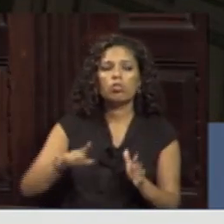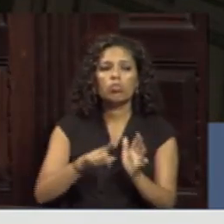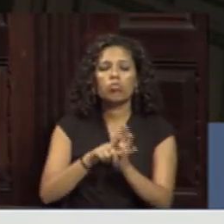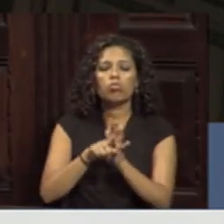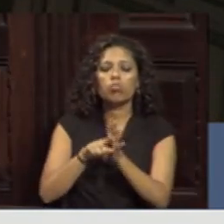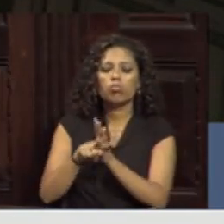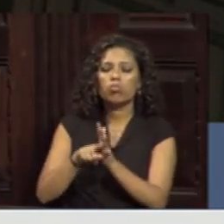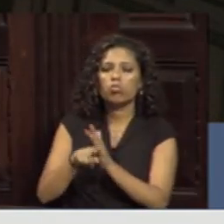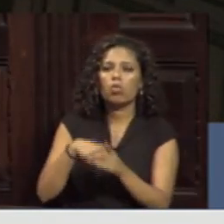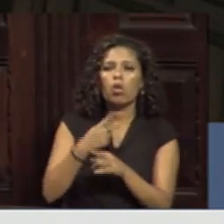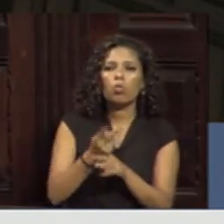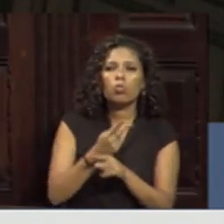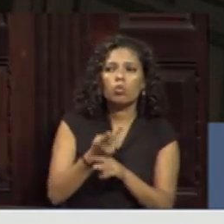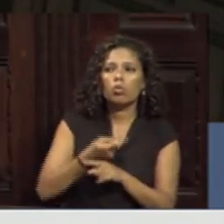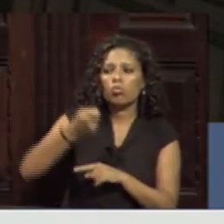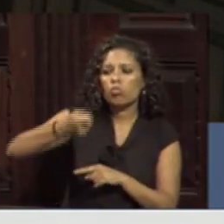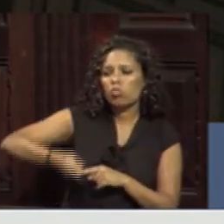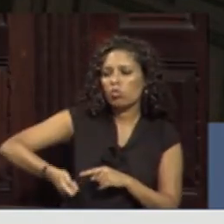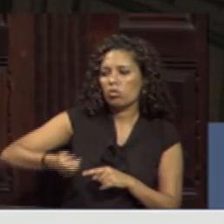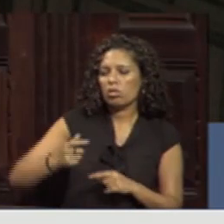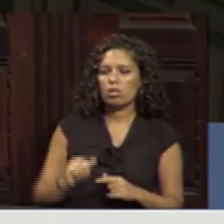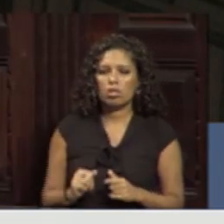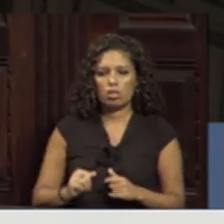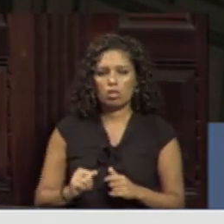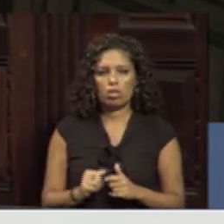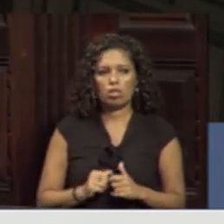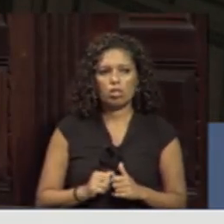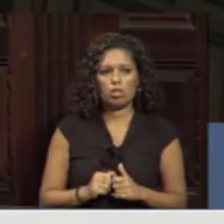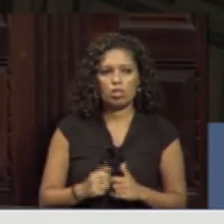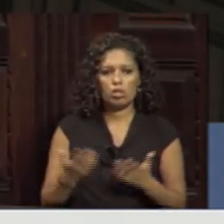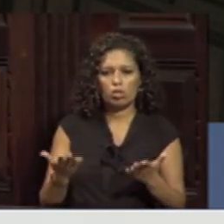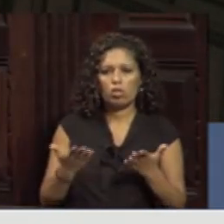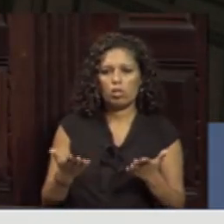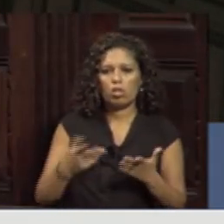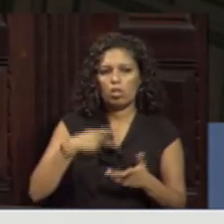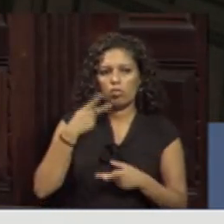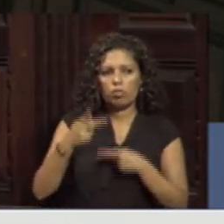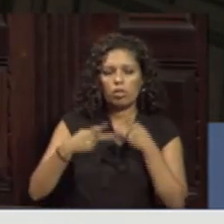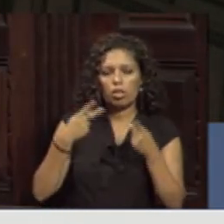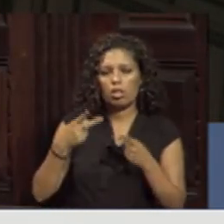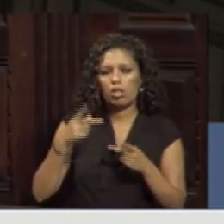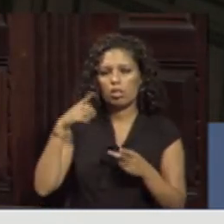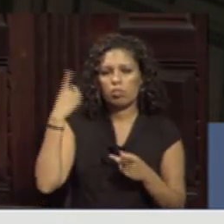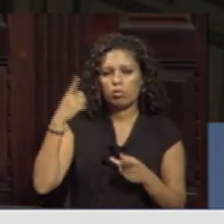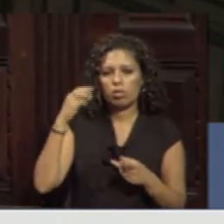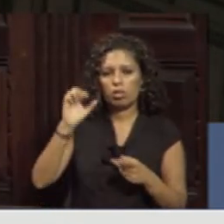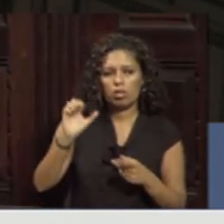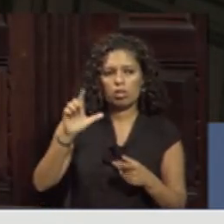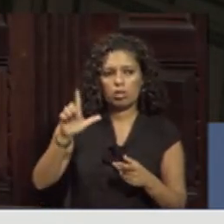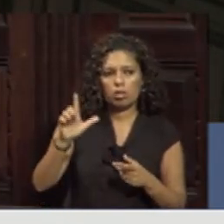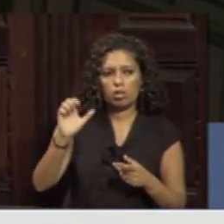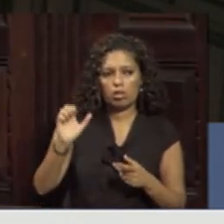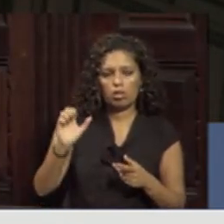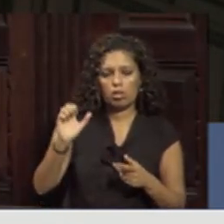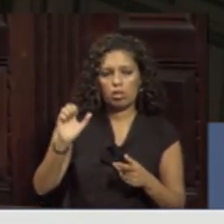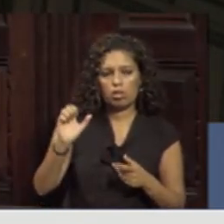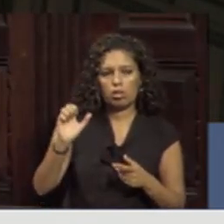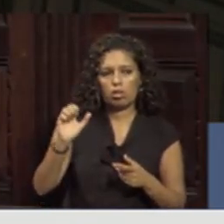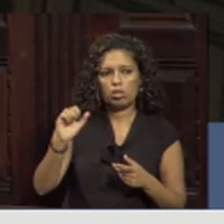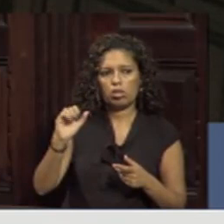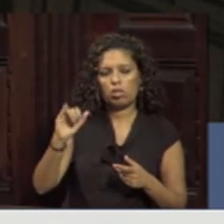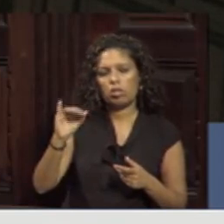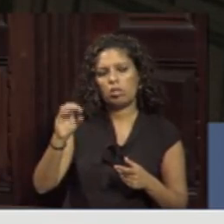de justiça. Toda a sociedade quer justiça. E eu quero dizer, deputado Leomar Coelho, nesse sentimento de muita tristeza,